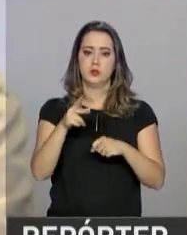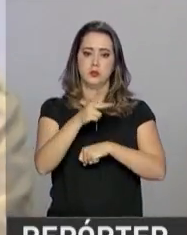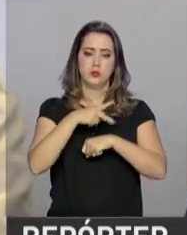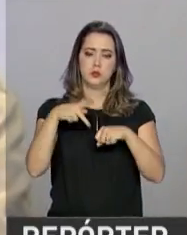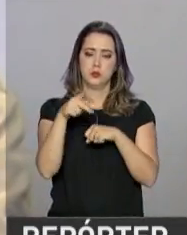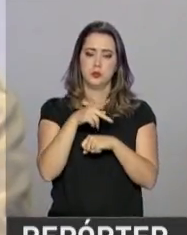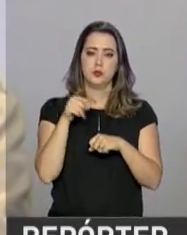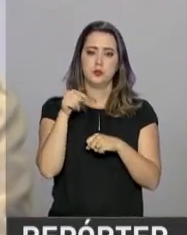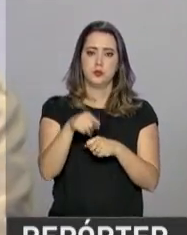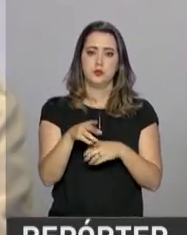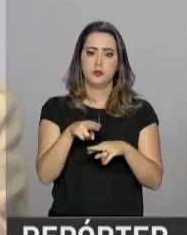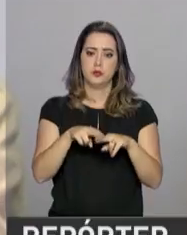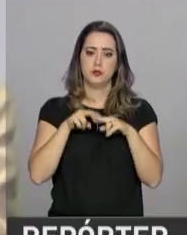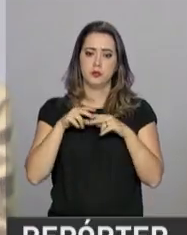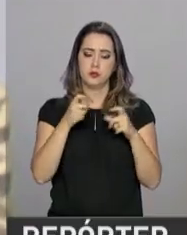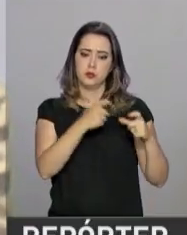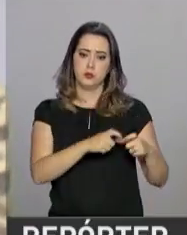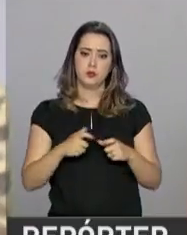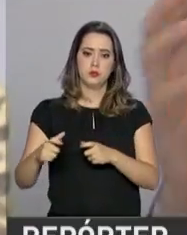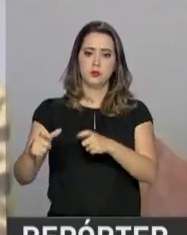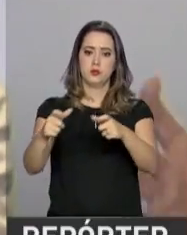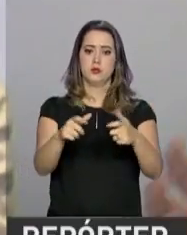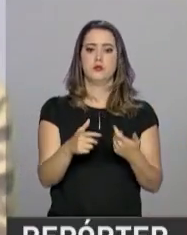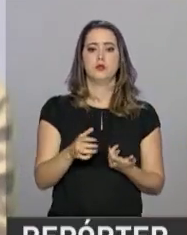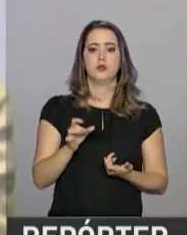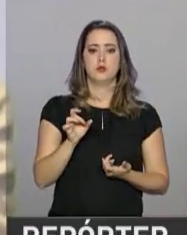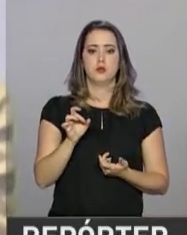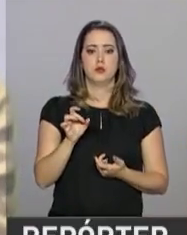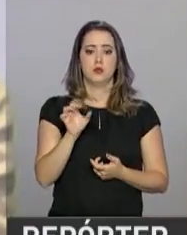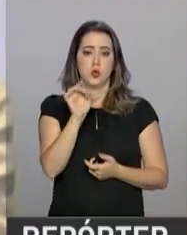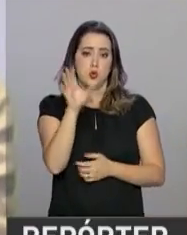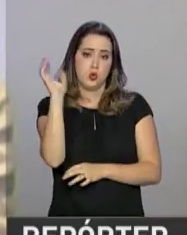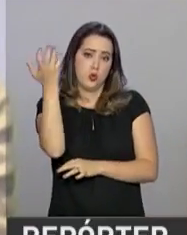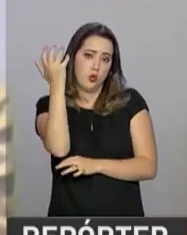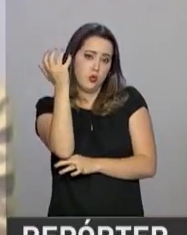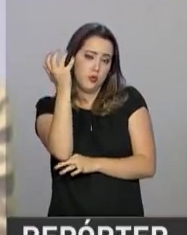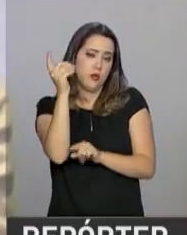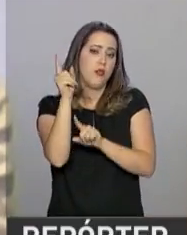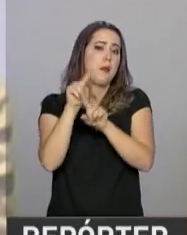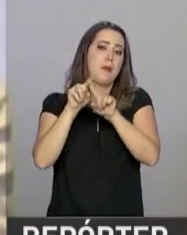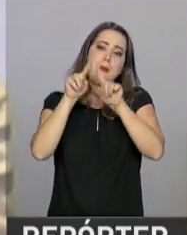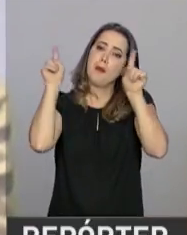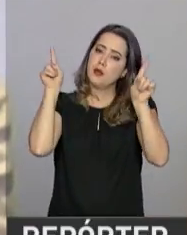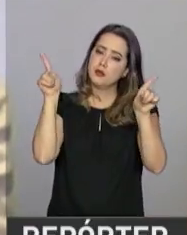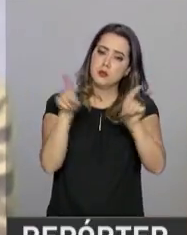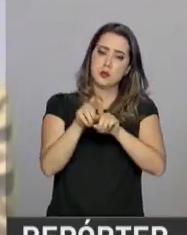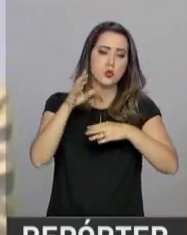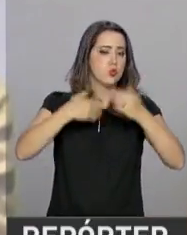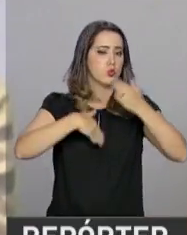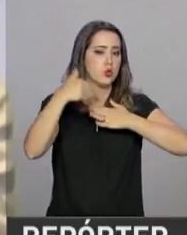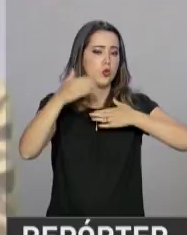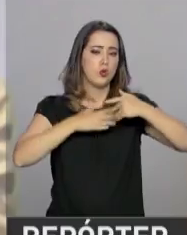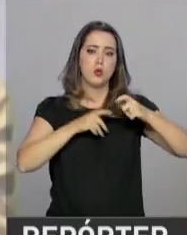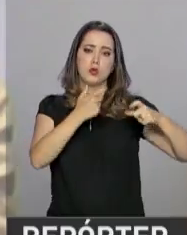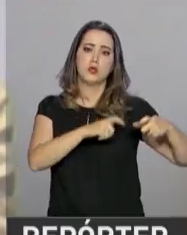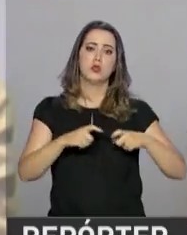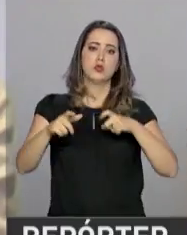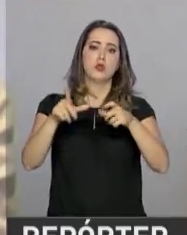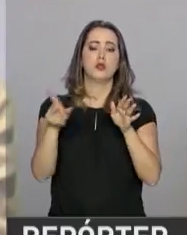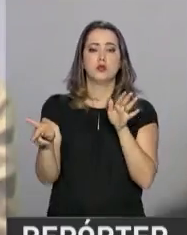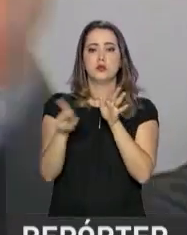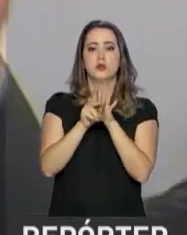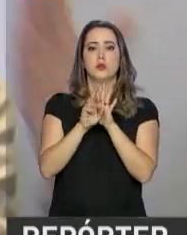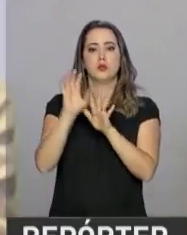do mundo e favor dessas unidades não só dos parques mas de todo e qualquer lugar que tenha apelo natural